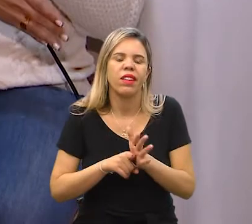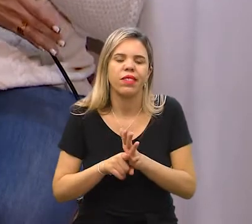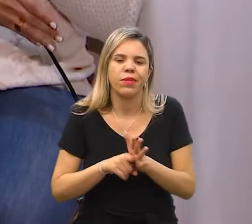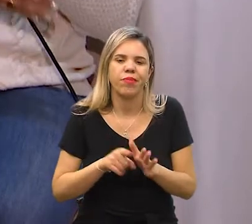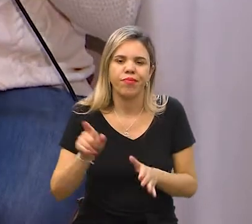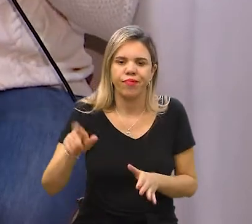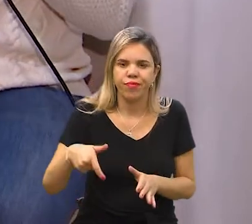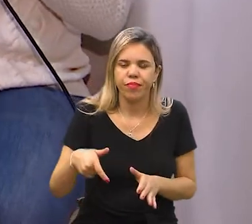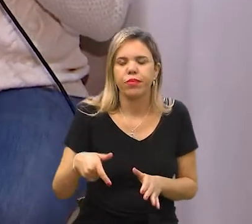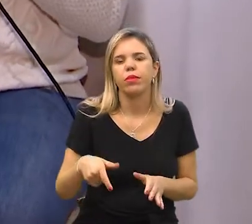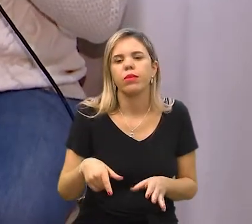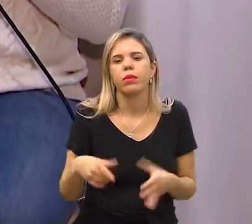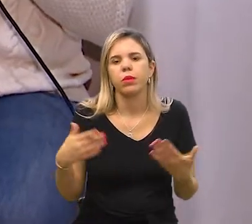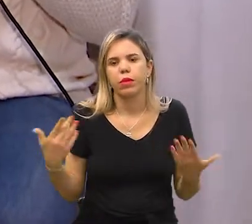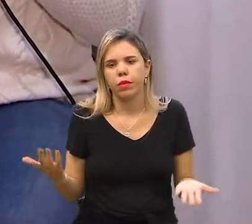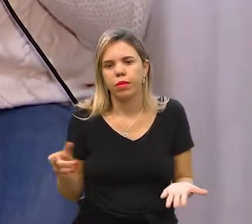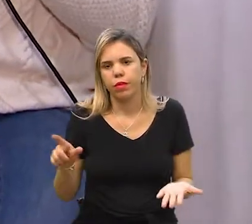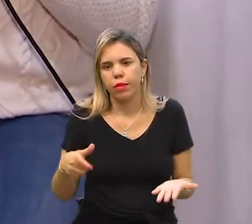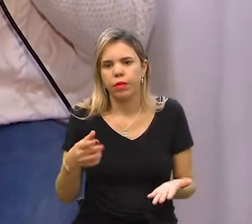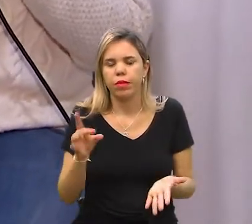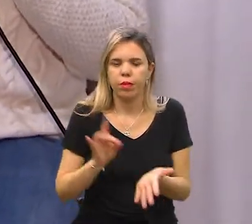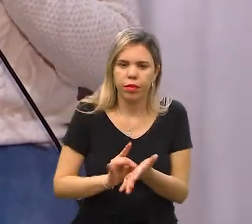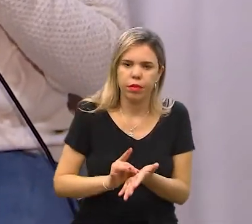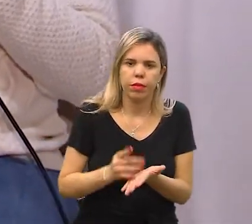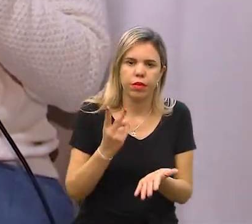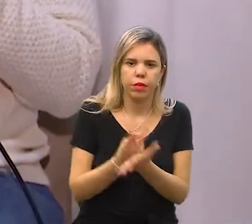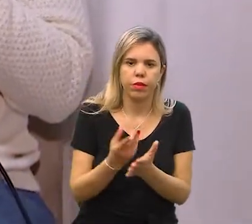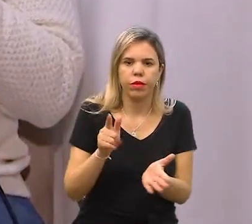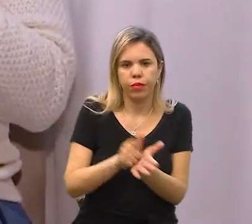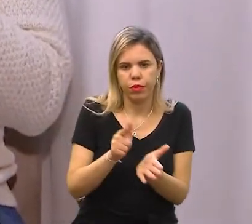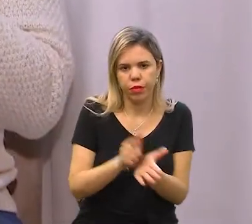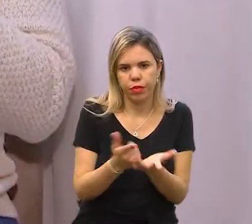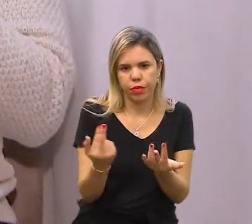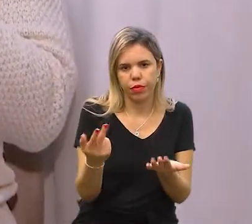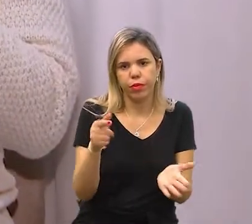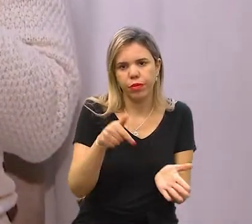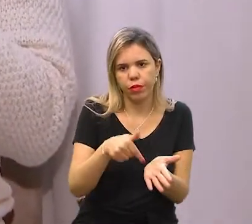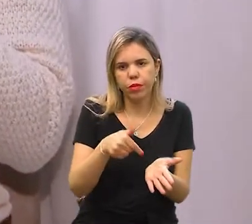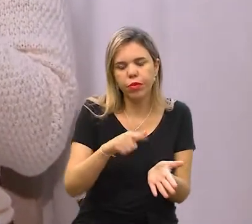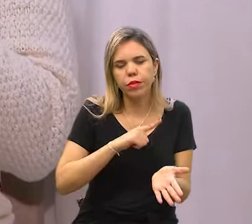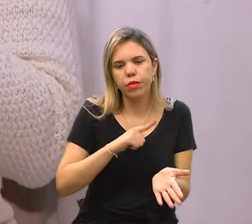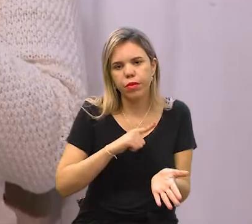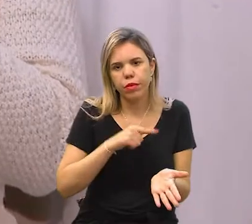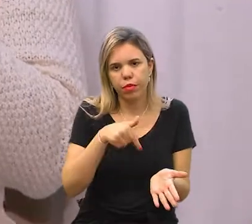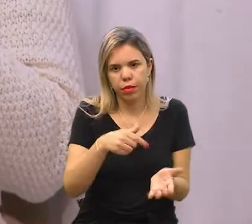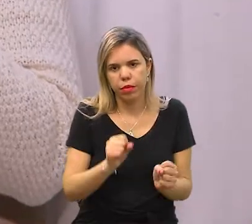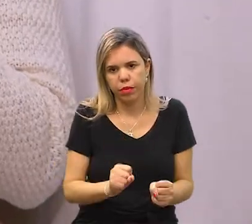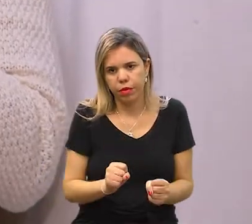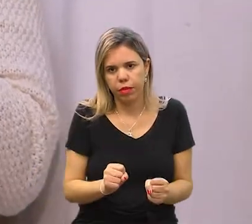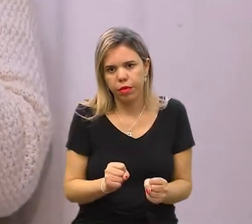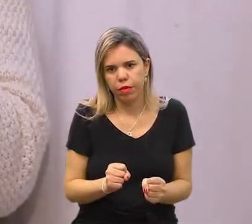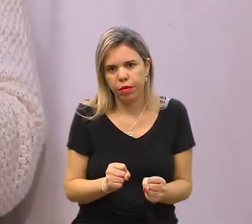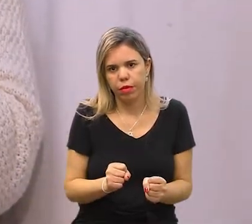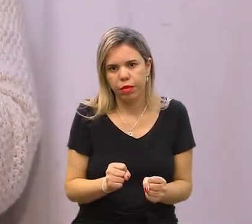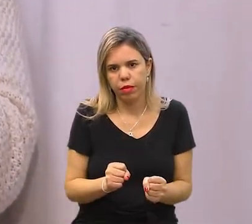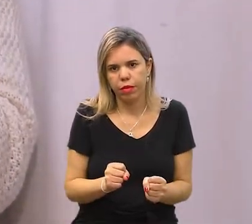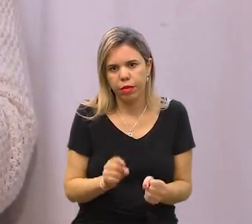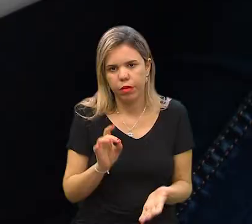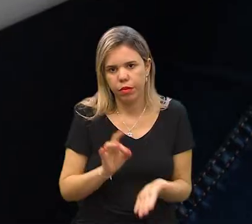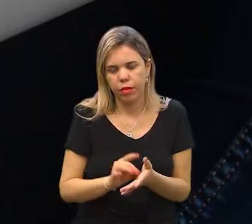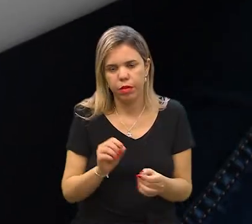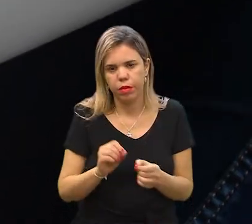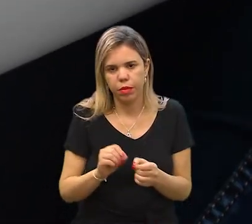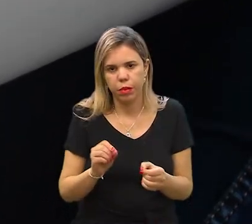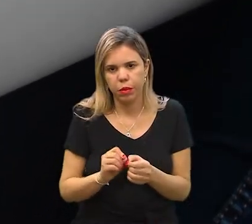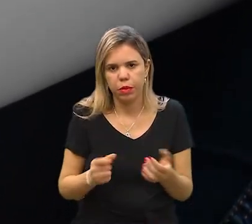tanto do cartão físico quanto do cartão virtual, vêm na mesma fatura. Então, ele pode ser